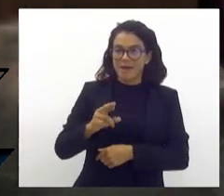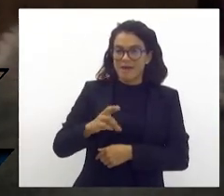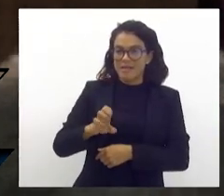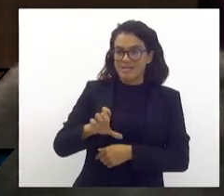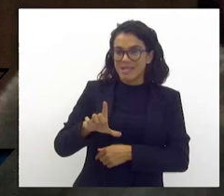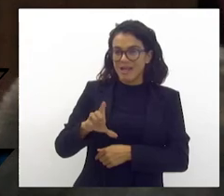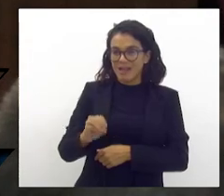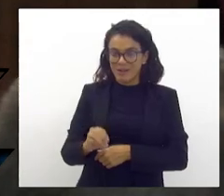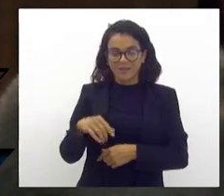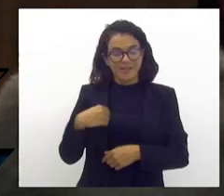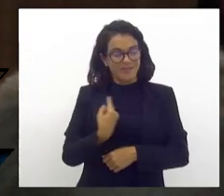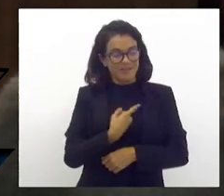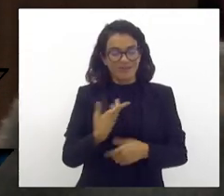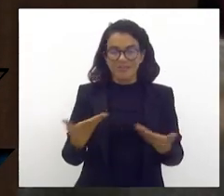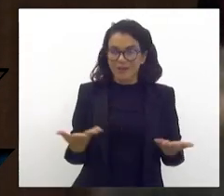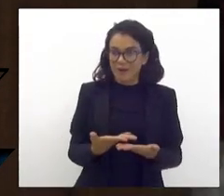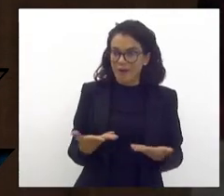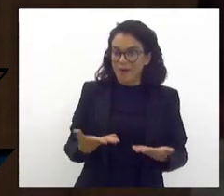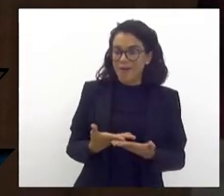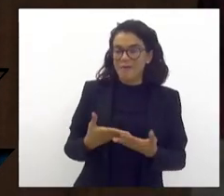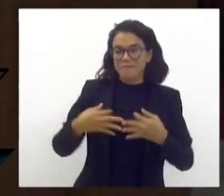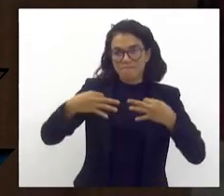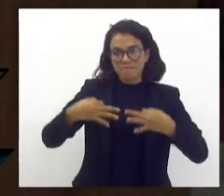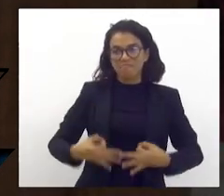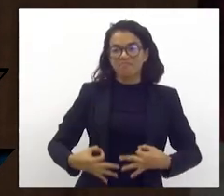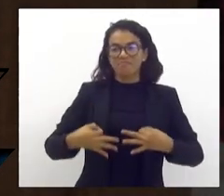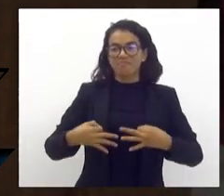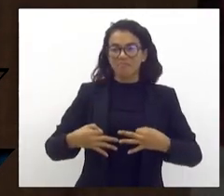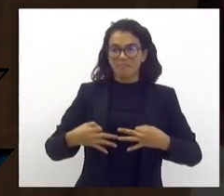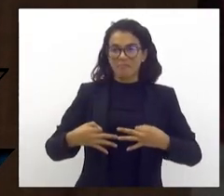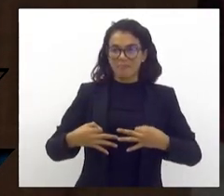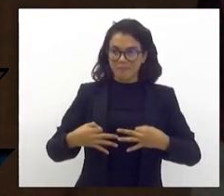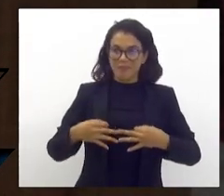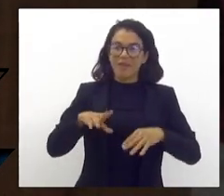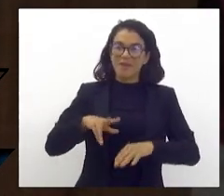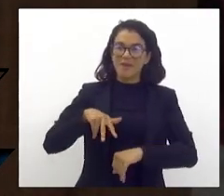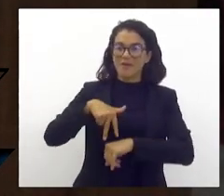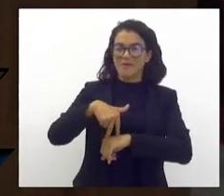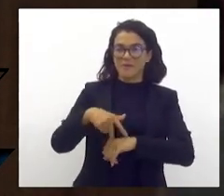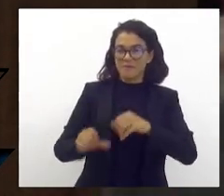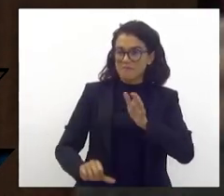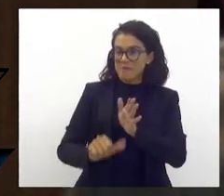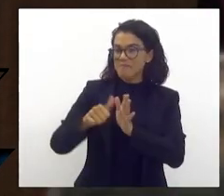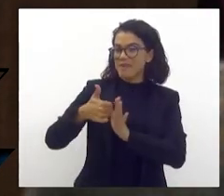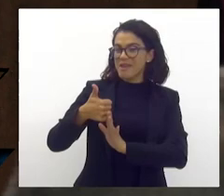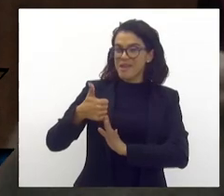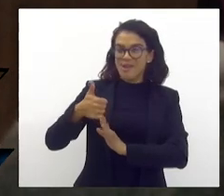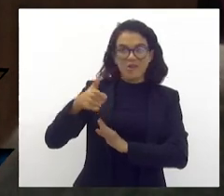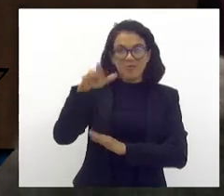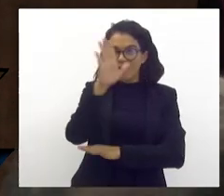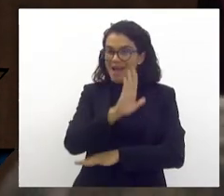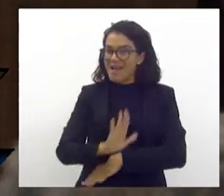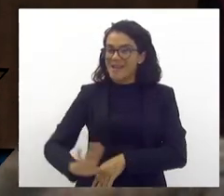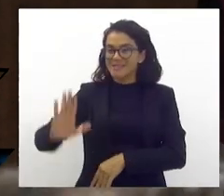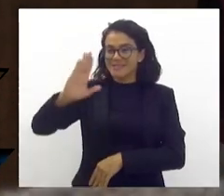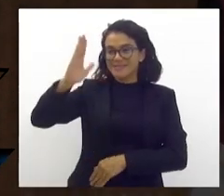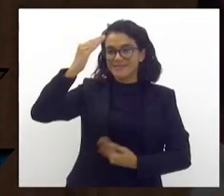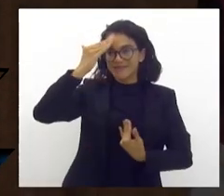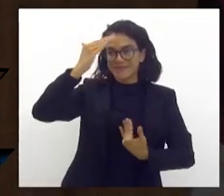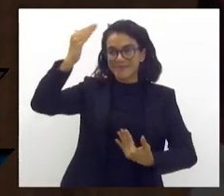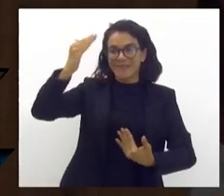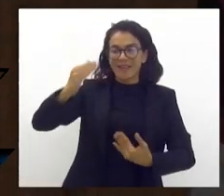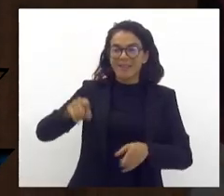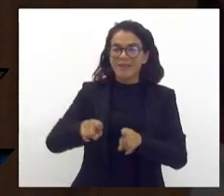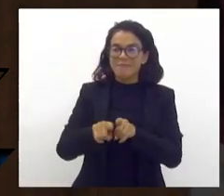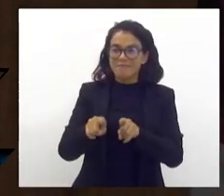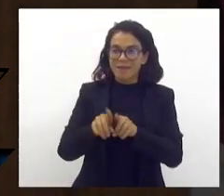agora a gente aqui, de fato, juventude, ocupando esse espaço e trazendo um pioneirismo até ainda maior. Então, dedico esse projeto